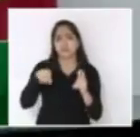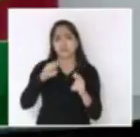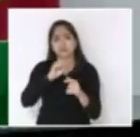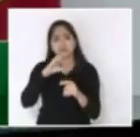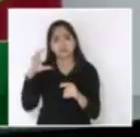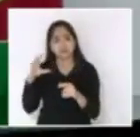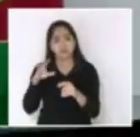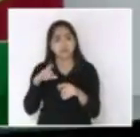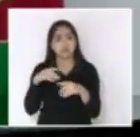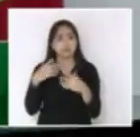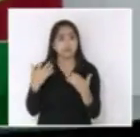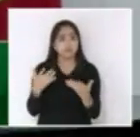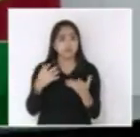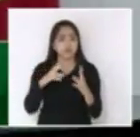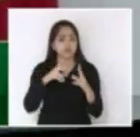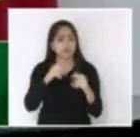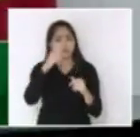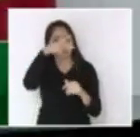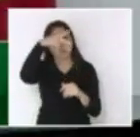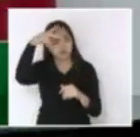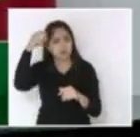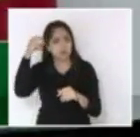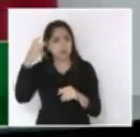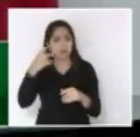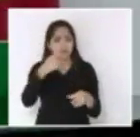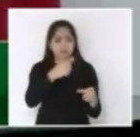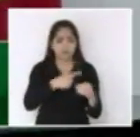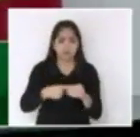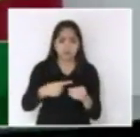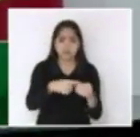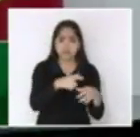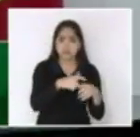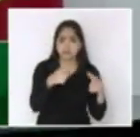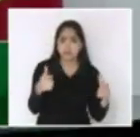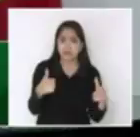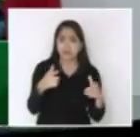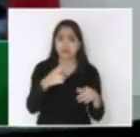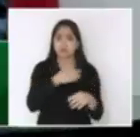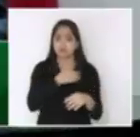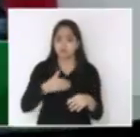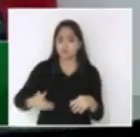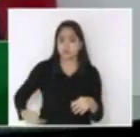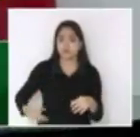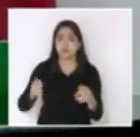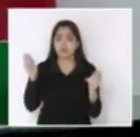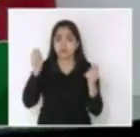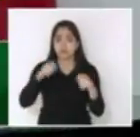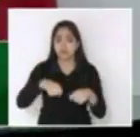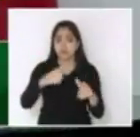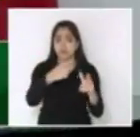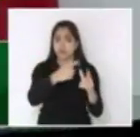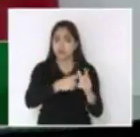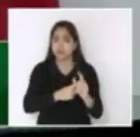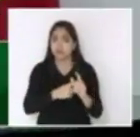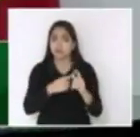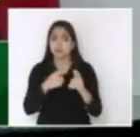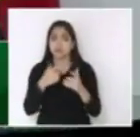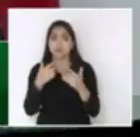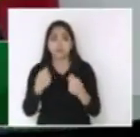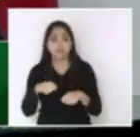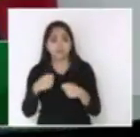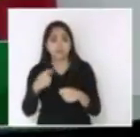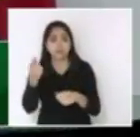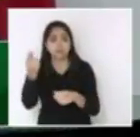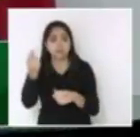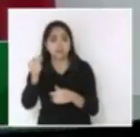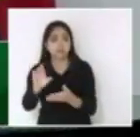Ora, todos os prefeitos das grandes cidades, todos os governantes que têm capacidade de endividamento da busca de recursos, deputado Sareto, o senhor presidiu